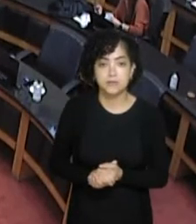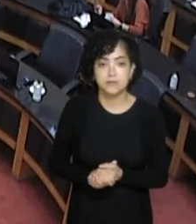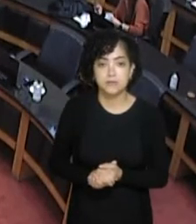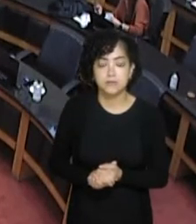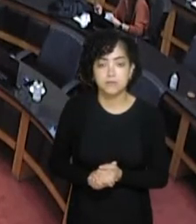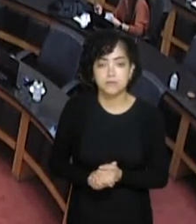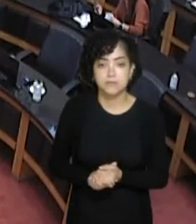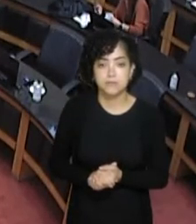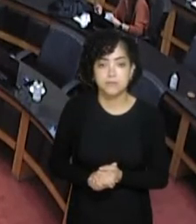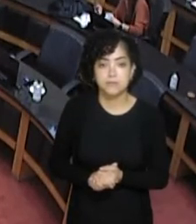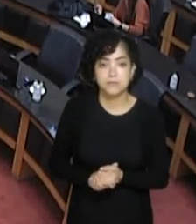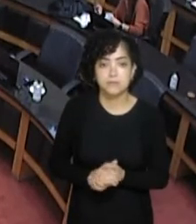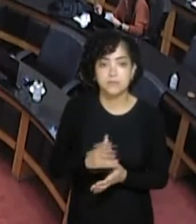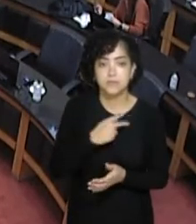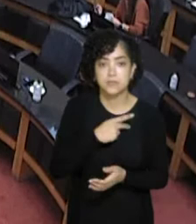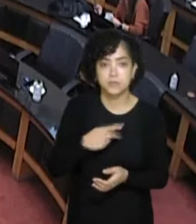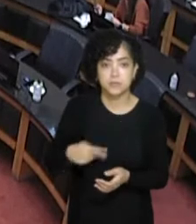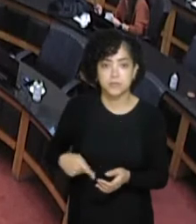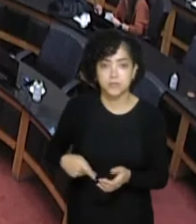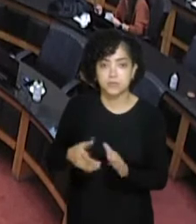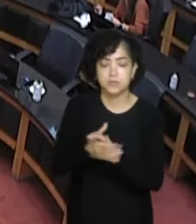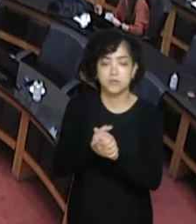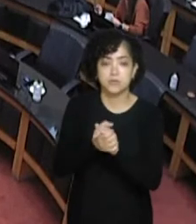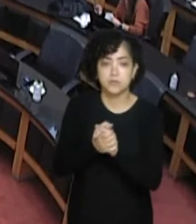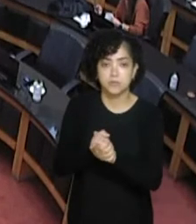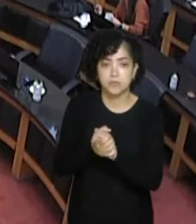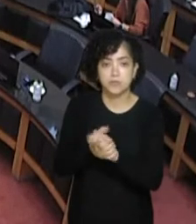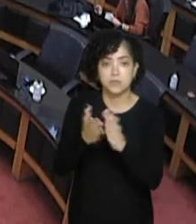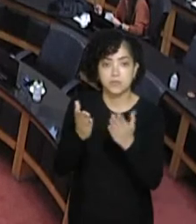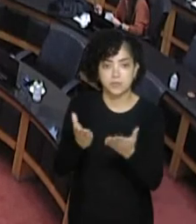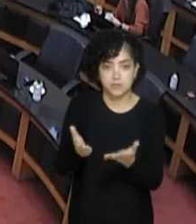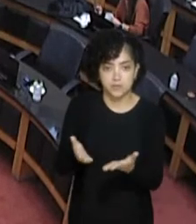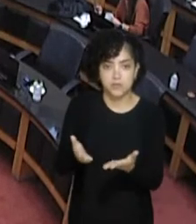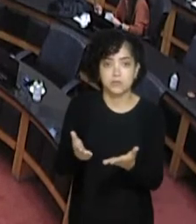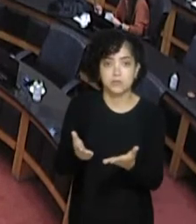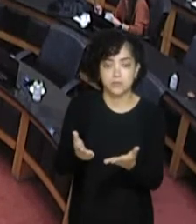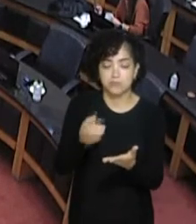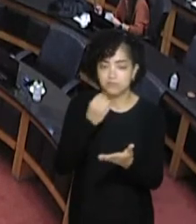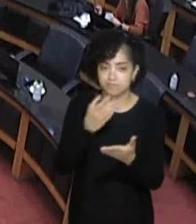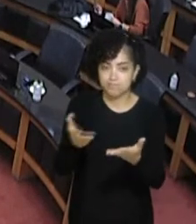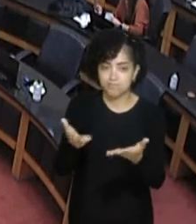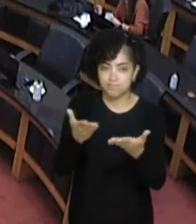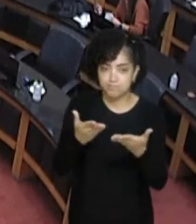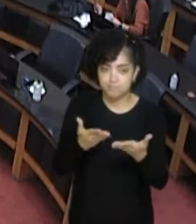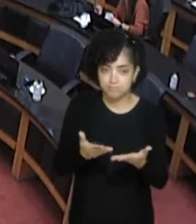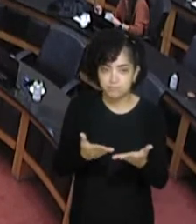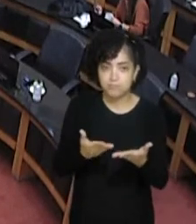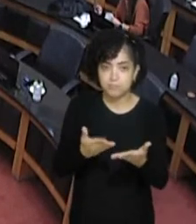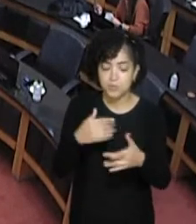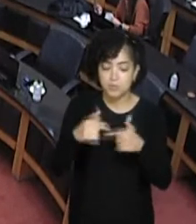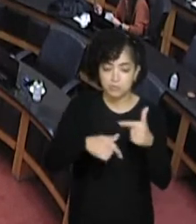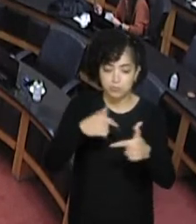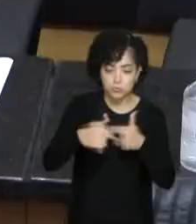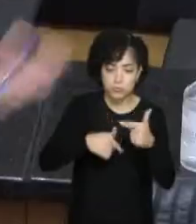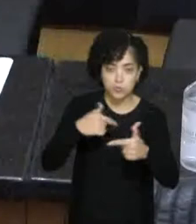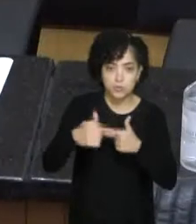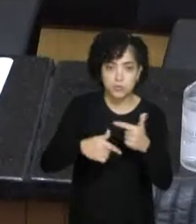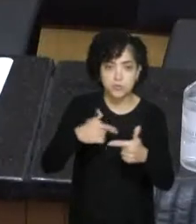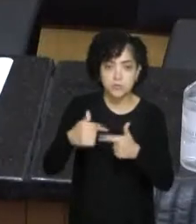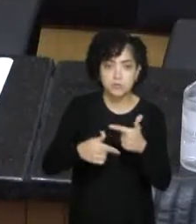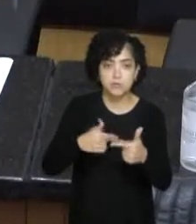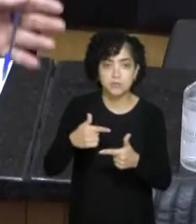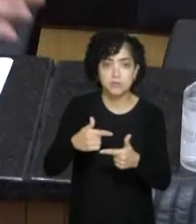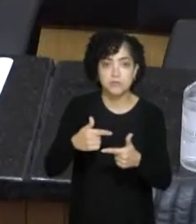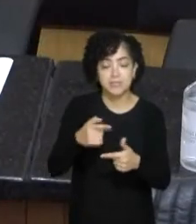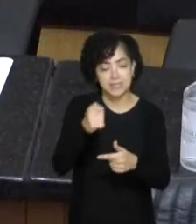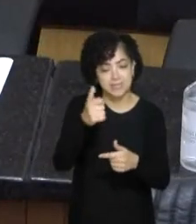Vicentinho. Senhor presidente, só queria cumprimentar o nobre deputado e dizer que seja bem-vindo, terá junto conosco um trabalho. Eu estou daqui a pouco